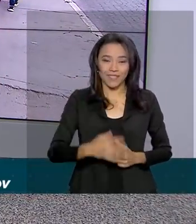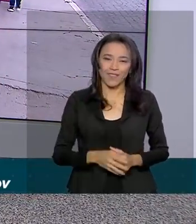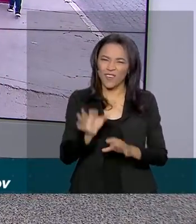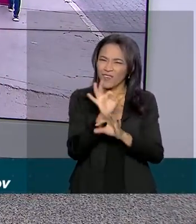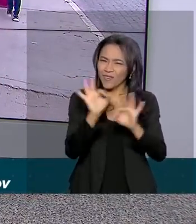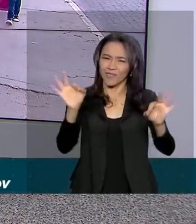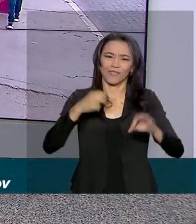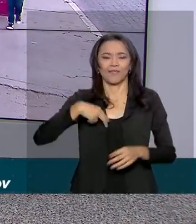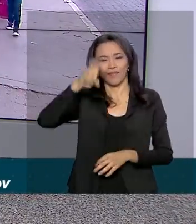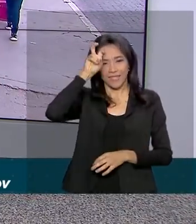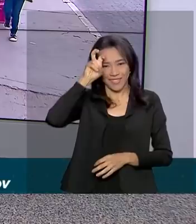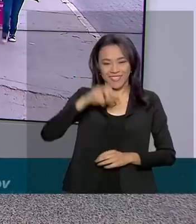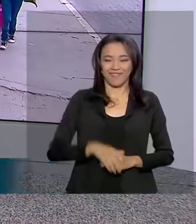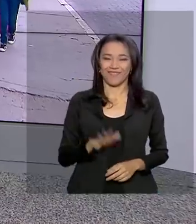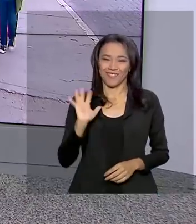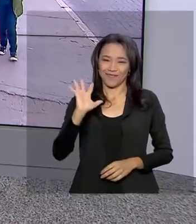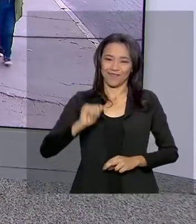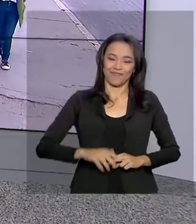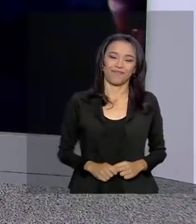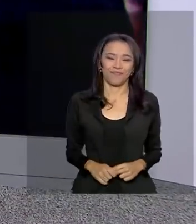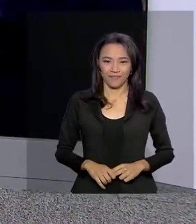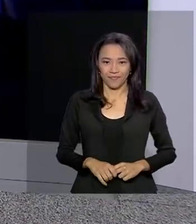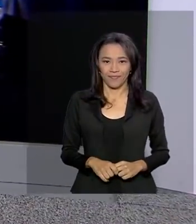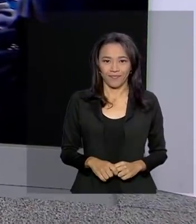Ótima quinta-feira para você. Tchau, tchau.